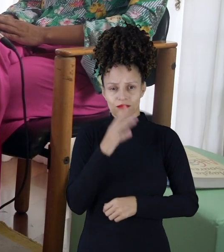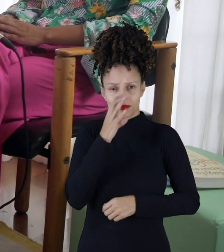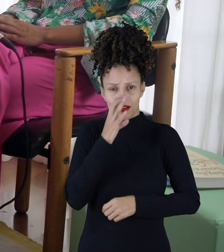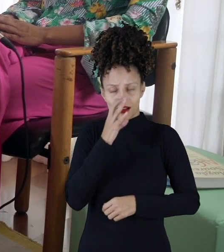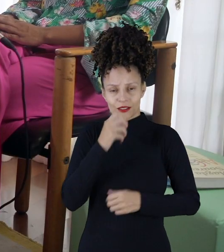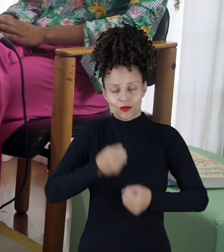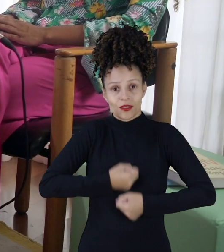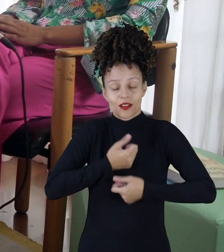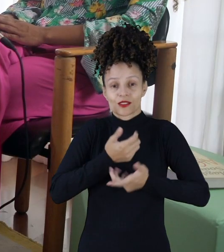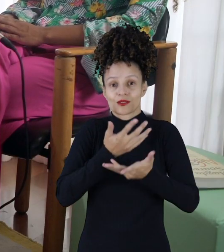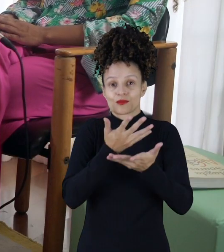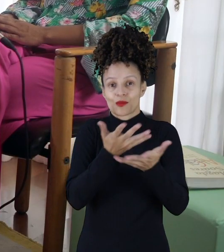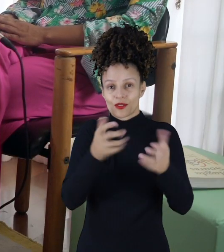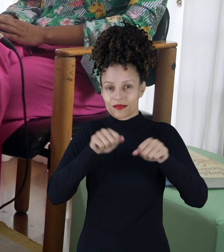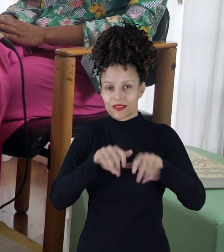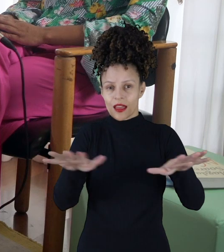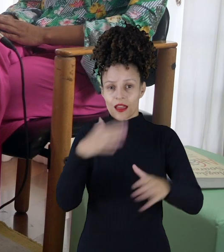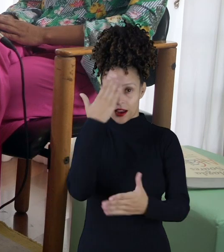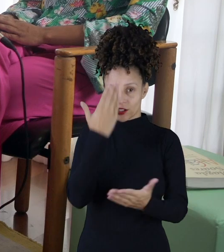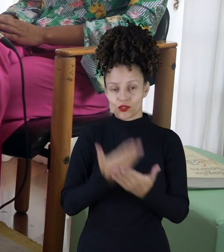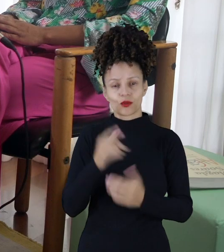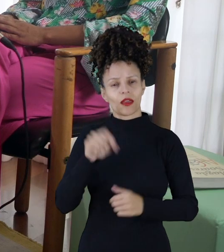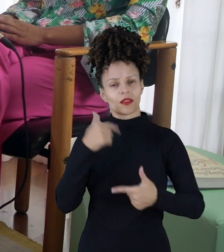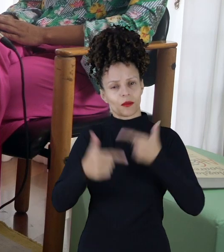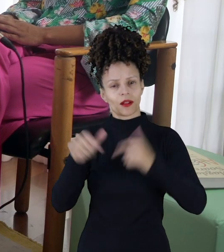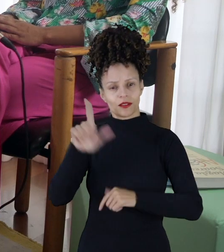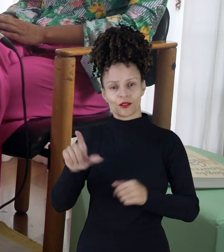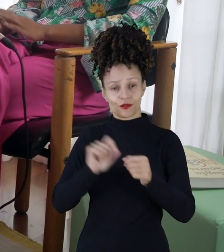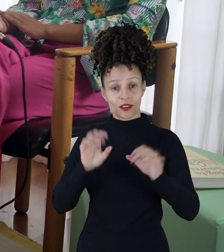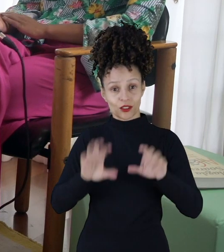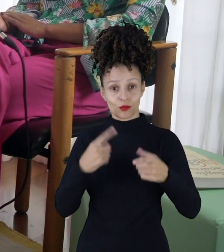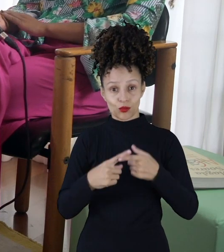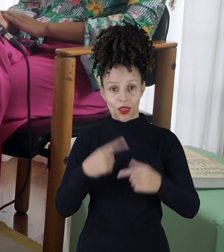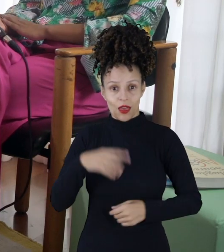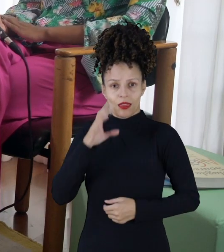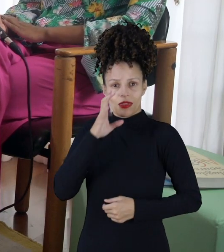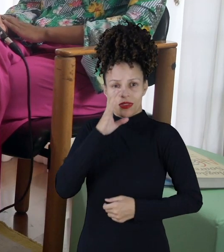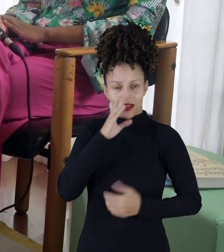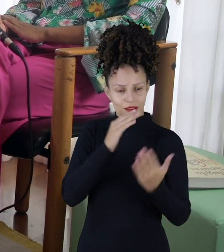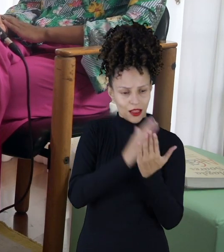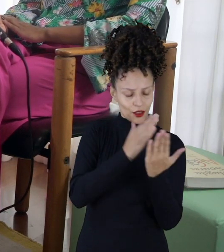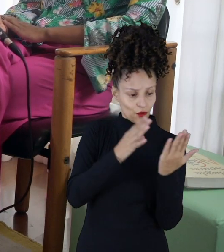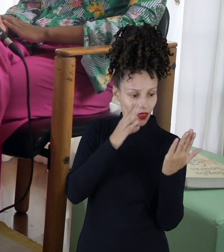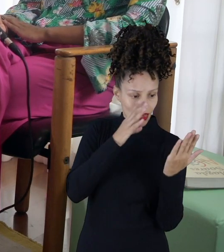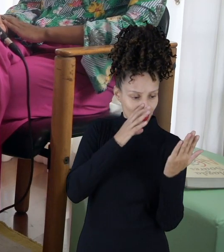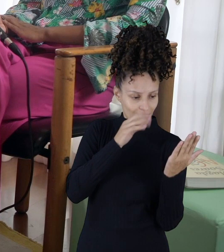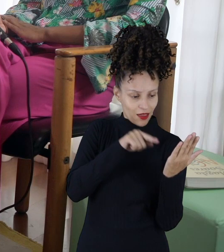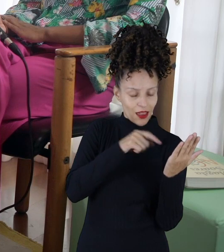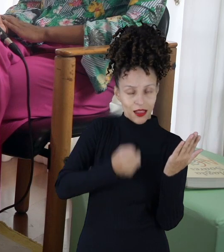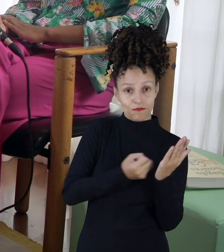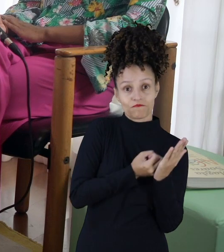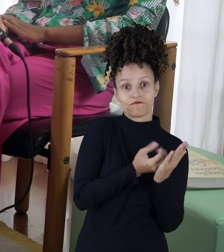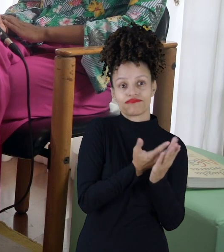nos encanta, a ponto de transbordar. Né? Eu acredito que quem trabalha com literatura faz isso, porque quando a gente se encanta muito com um